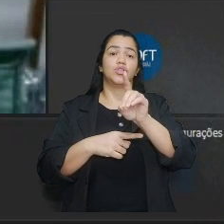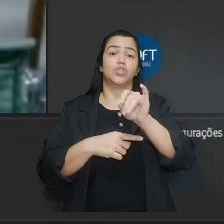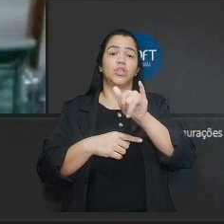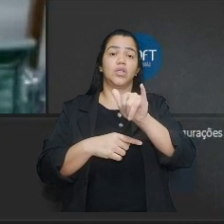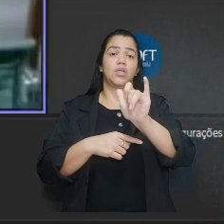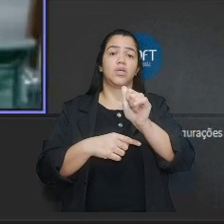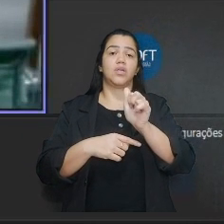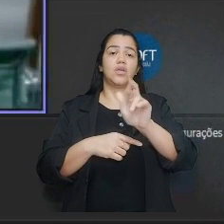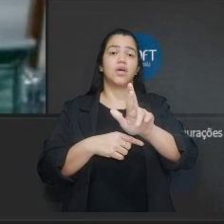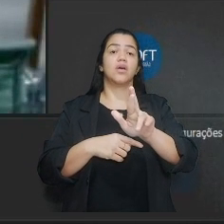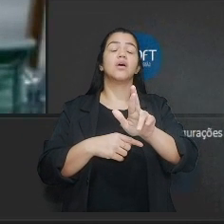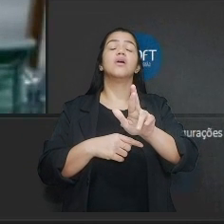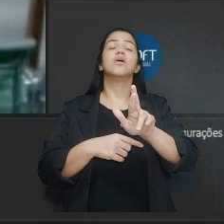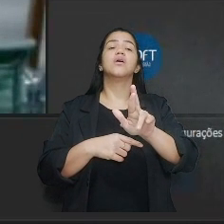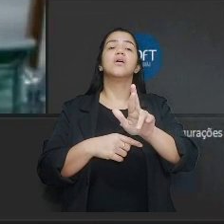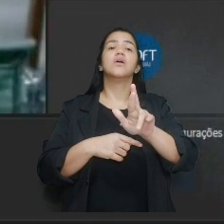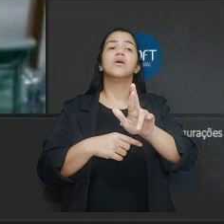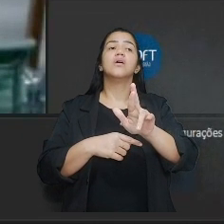Goodyear,